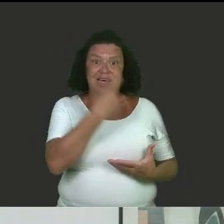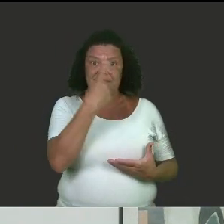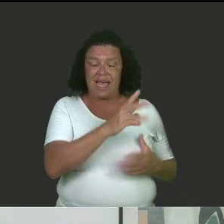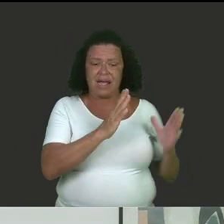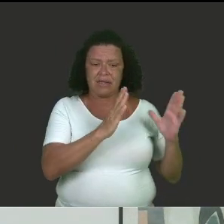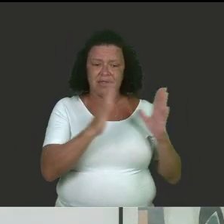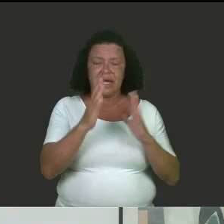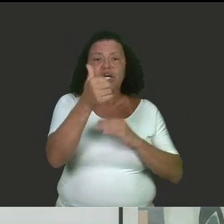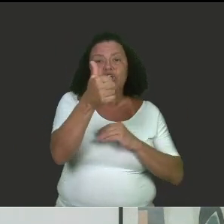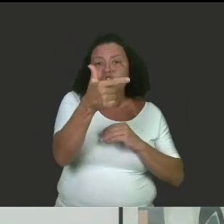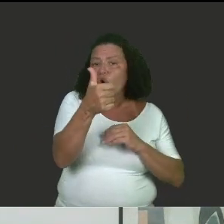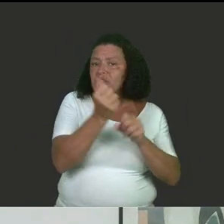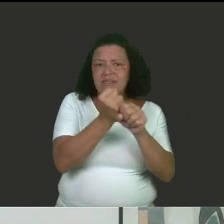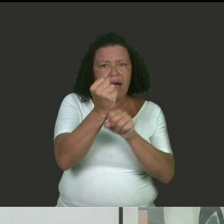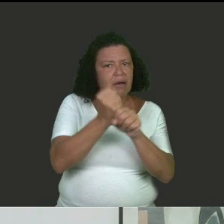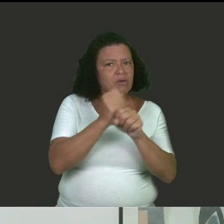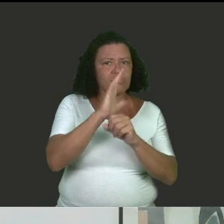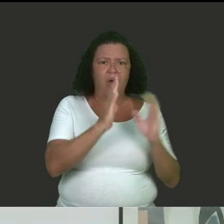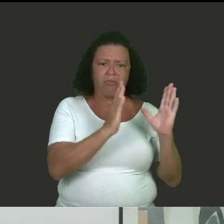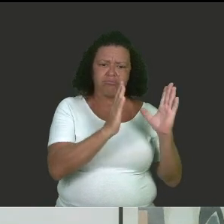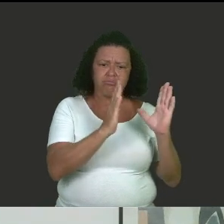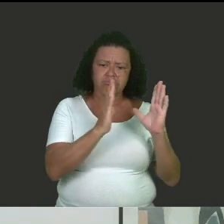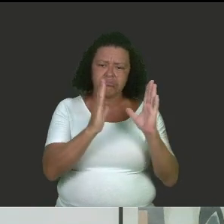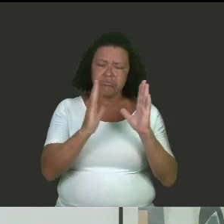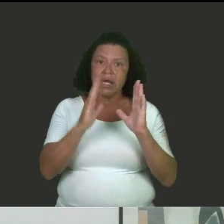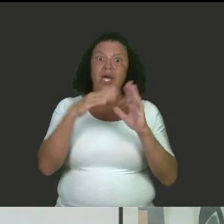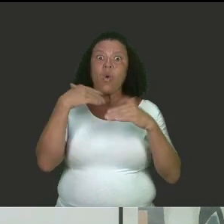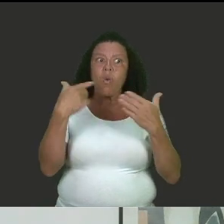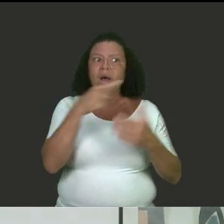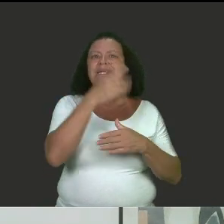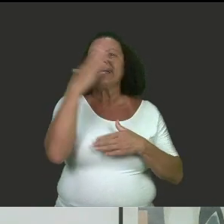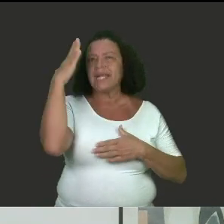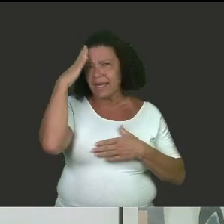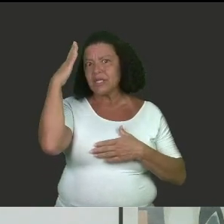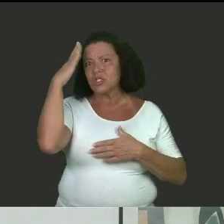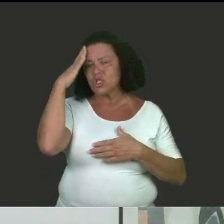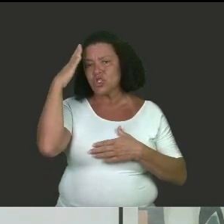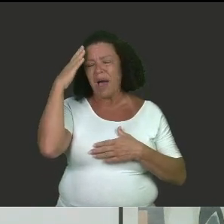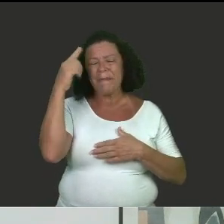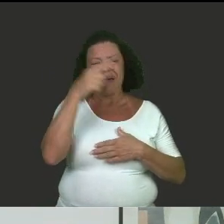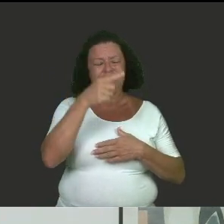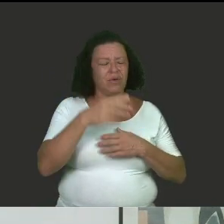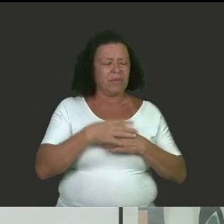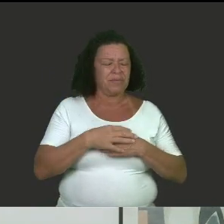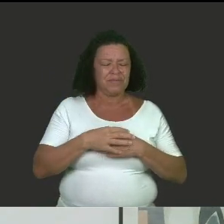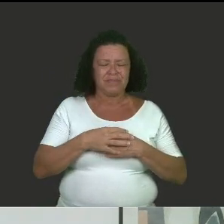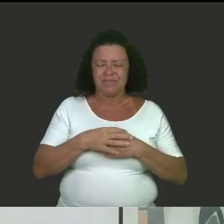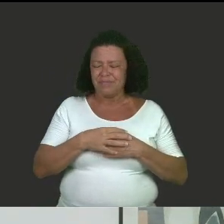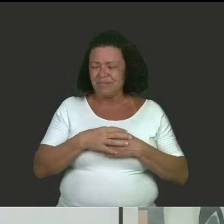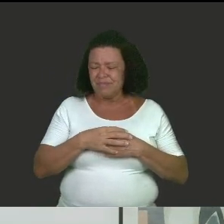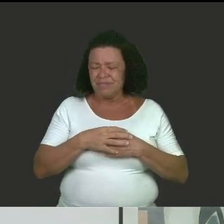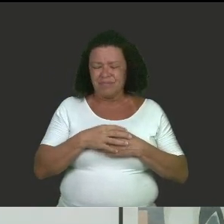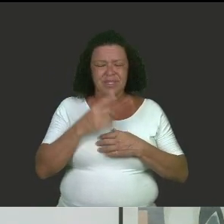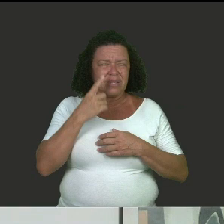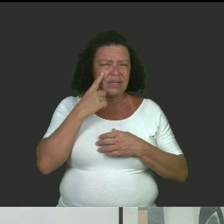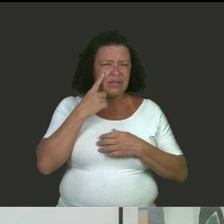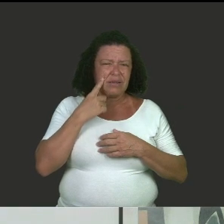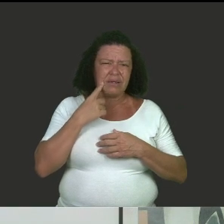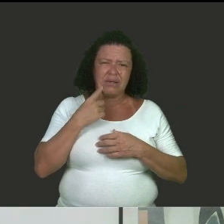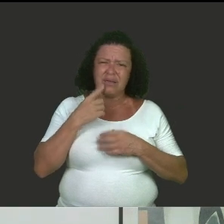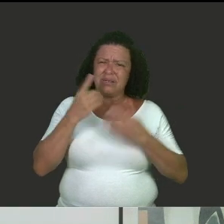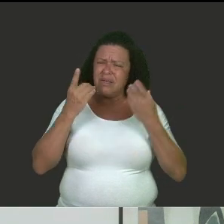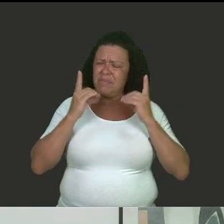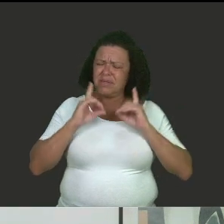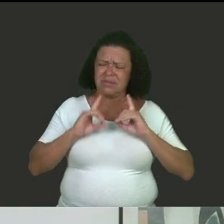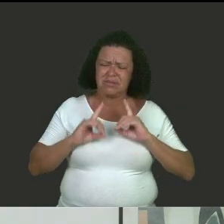anos. E quando essa mãe soube disso, ela ficou muito mal, muito mal. Ela entrou em depressão